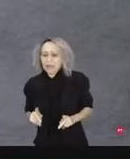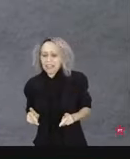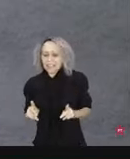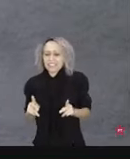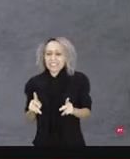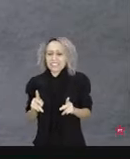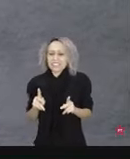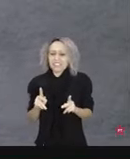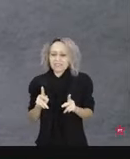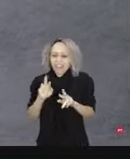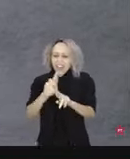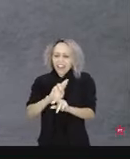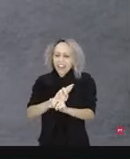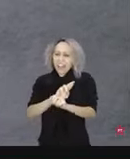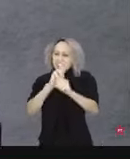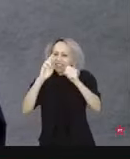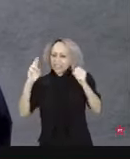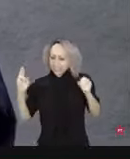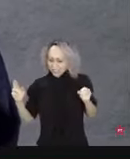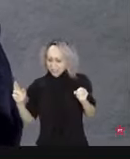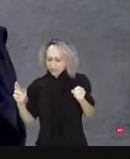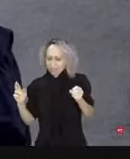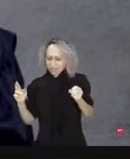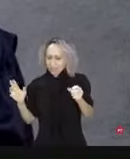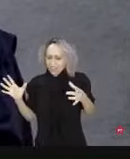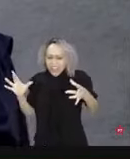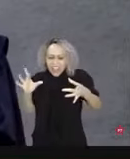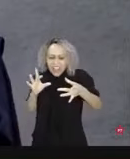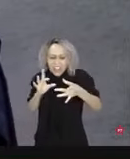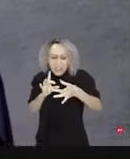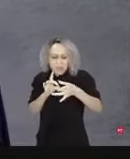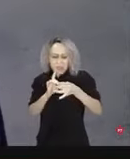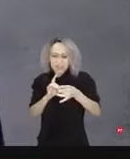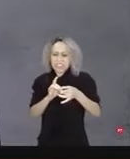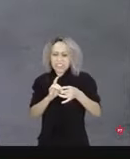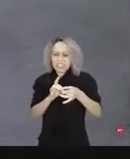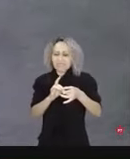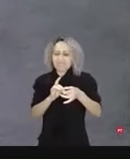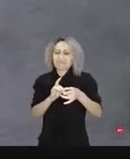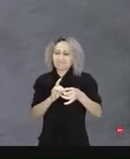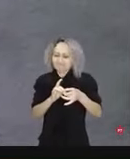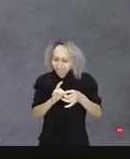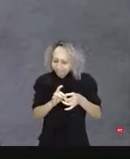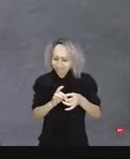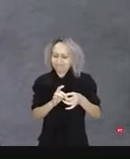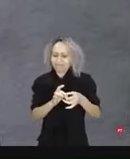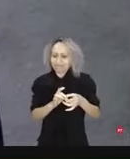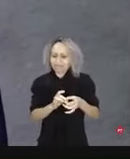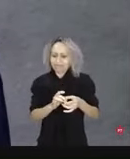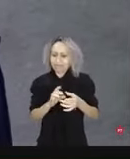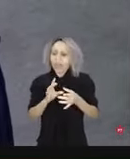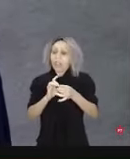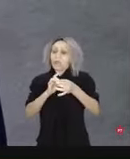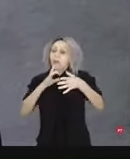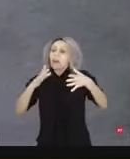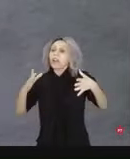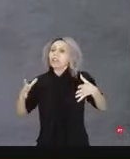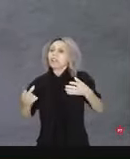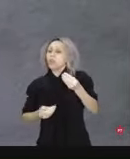é a reconciliação. A democracia se constrói, se